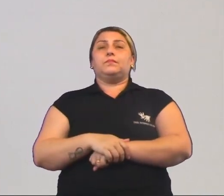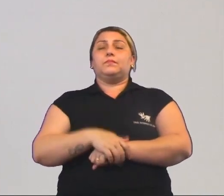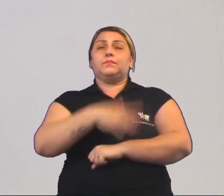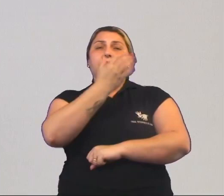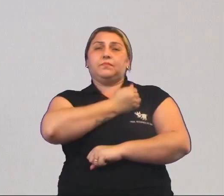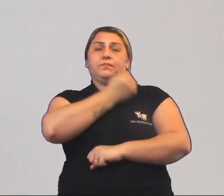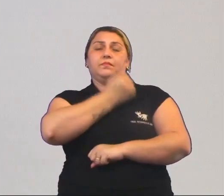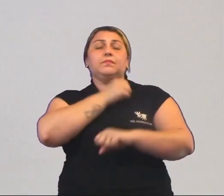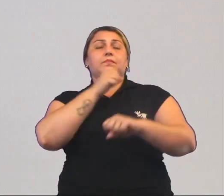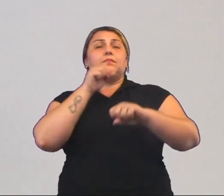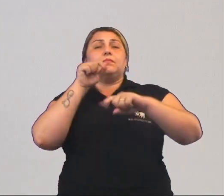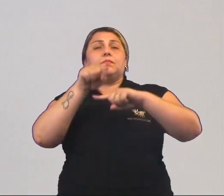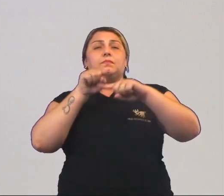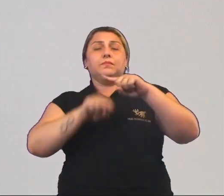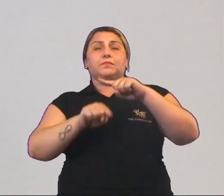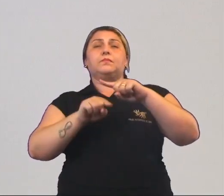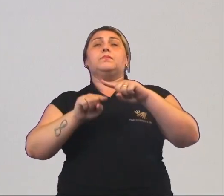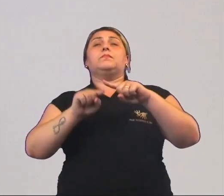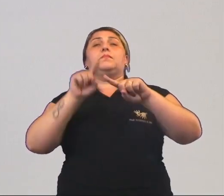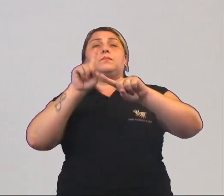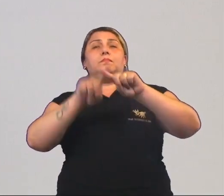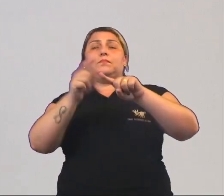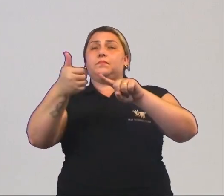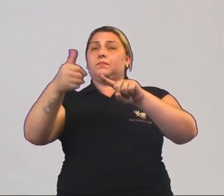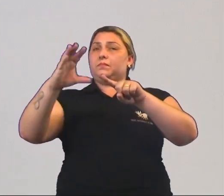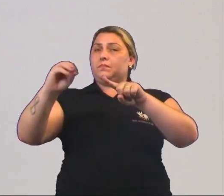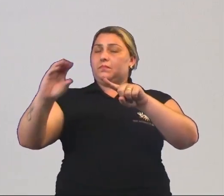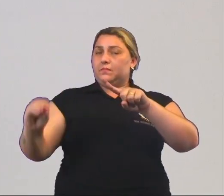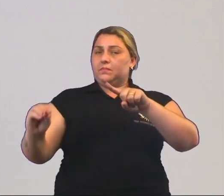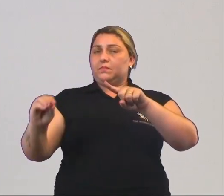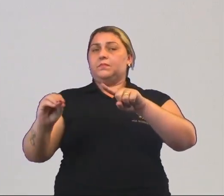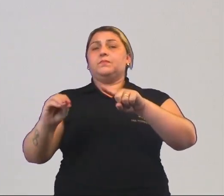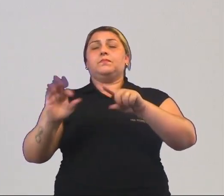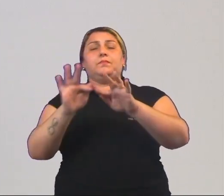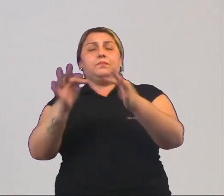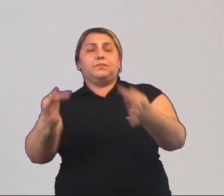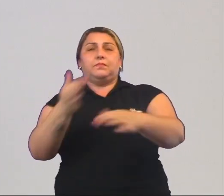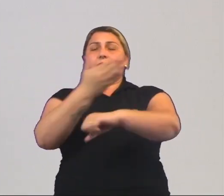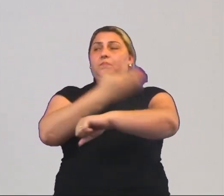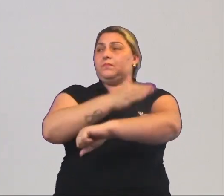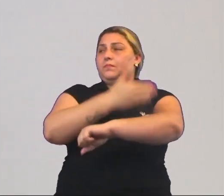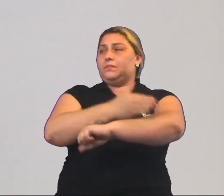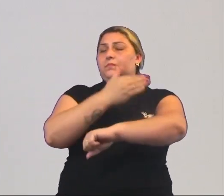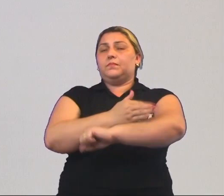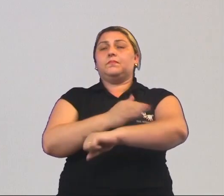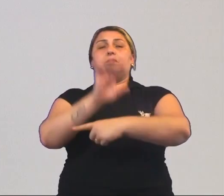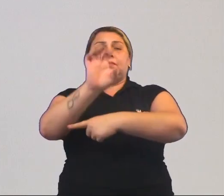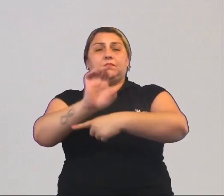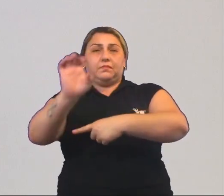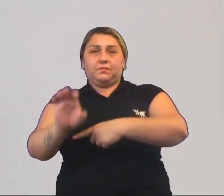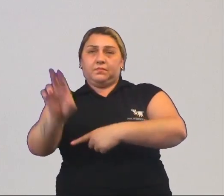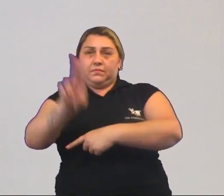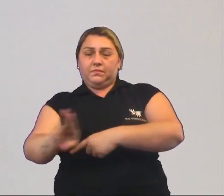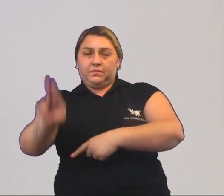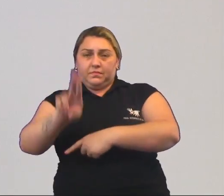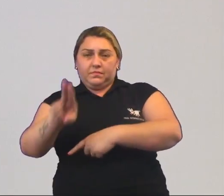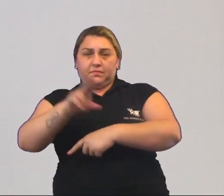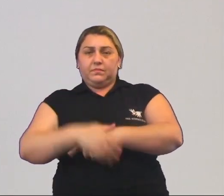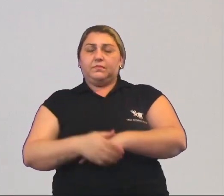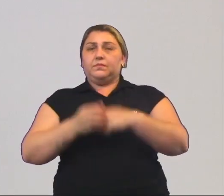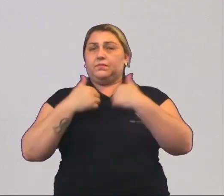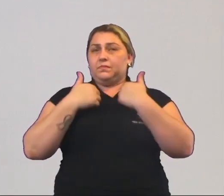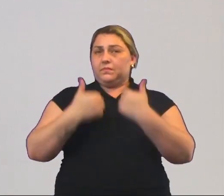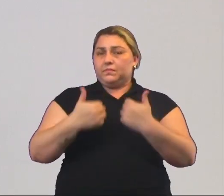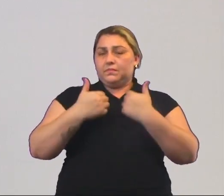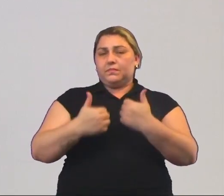número, divide pelo outro e multiplica por 100. Então, é uma maneira simples e prática que a estatística usa,